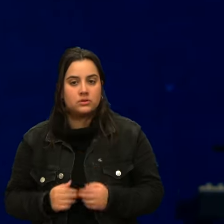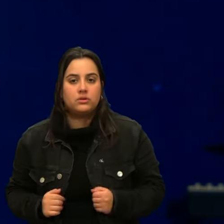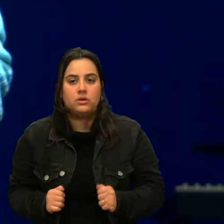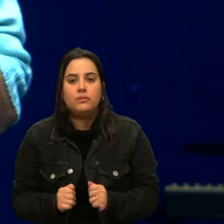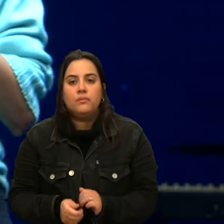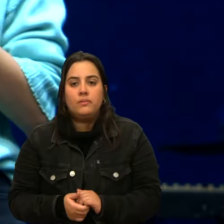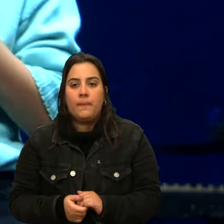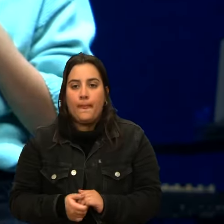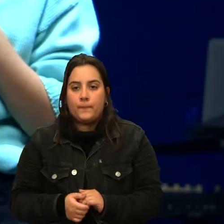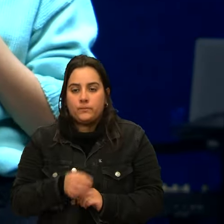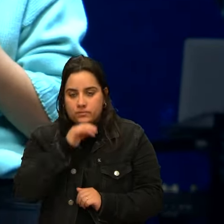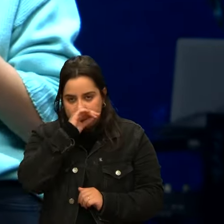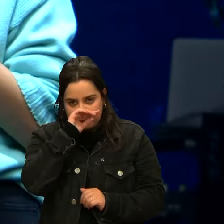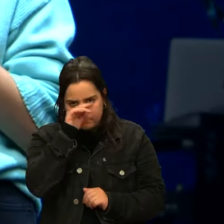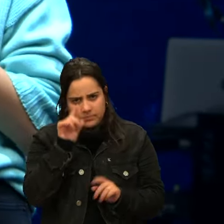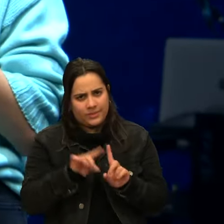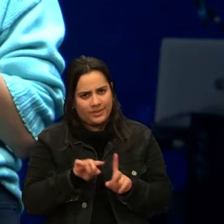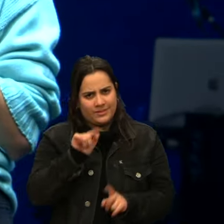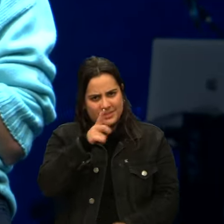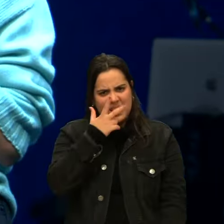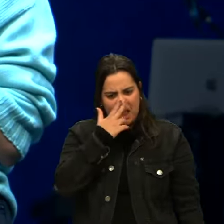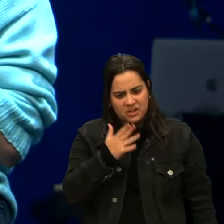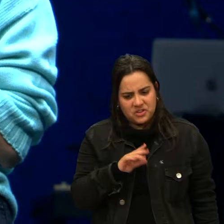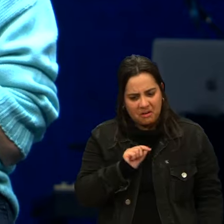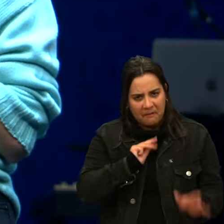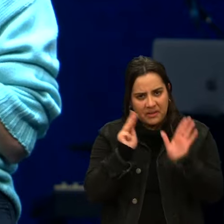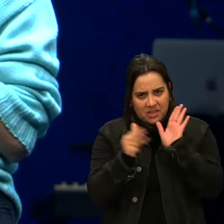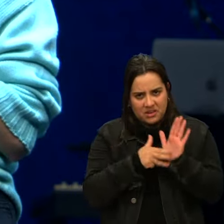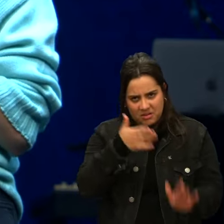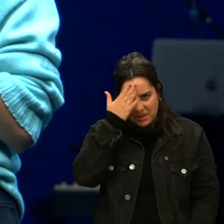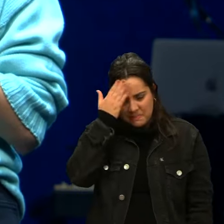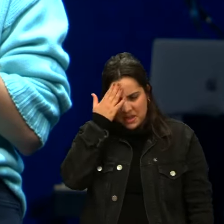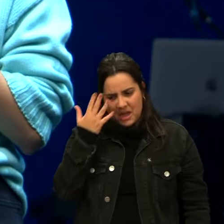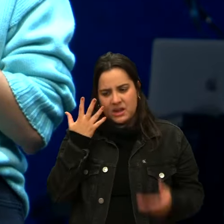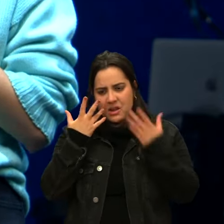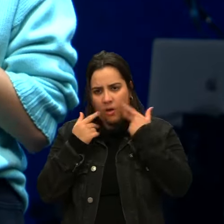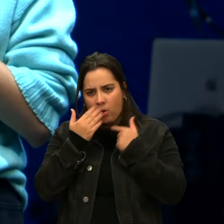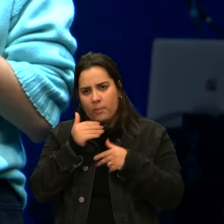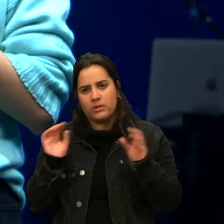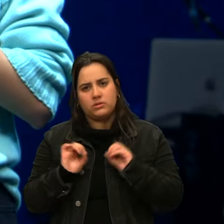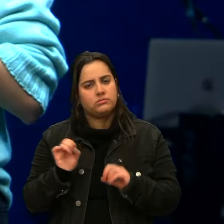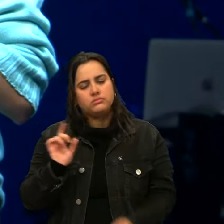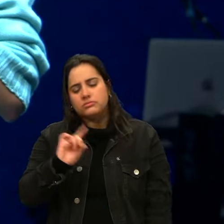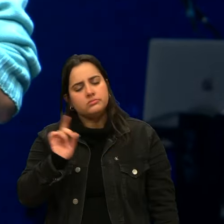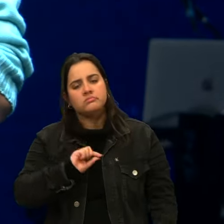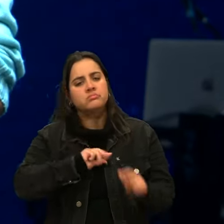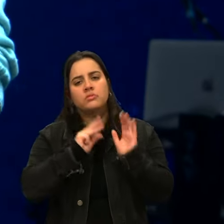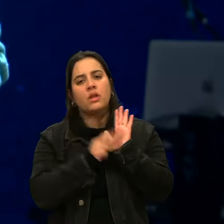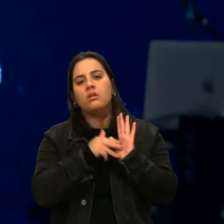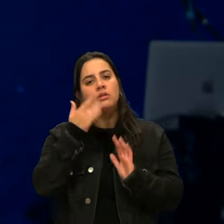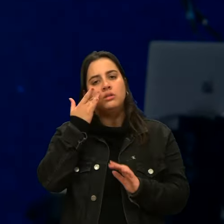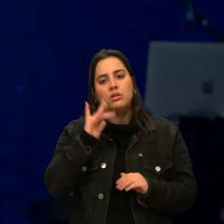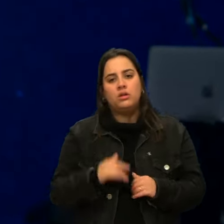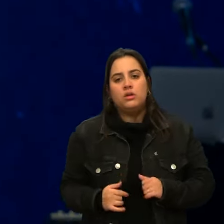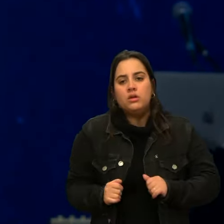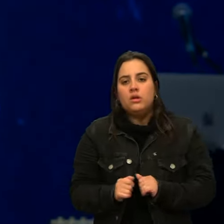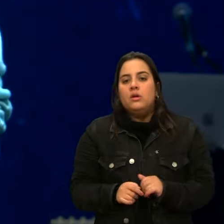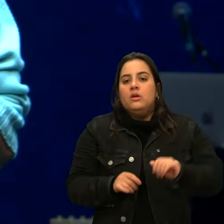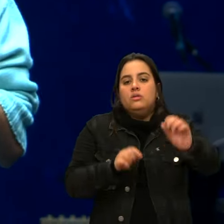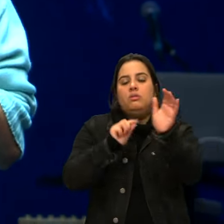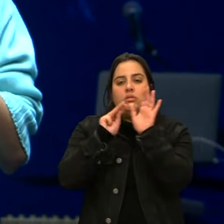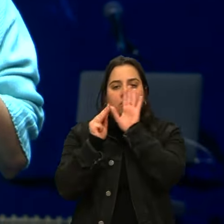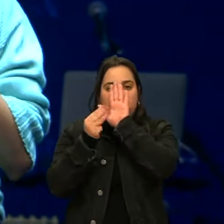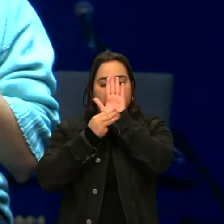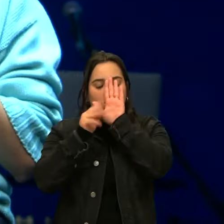pensa aí, você acha que Daniel sabia que os leões não iam comer ele? Não, Daniel não sabia. Daniel, ele decidiu ser